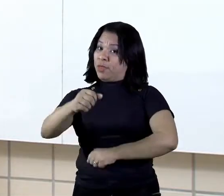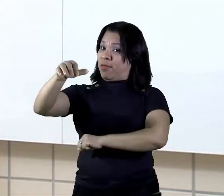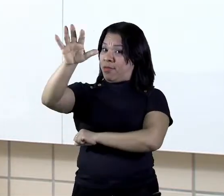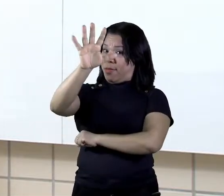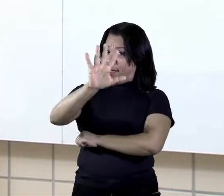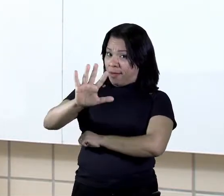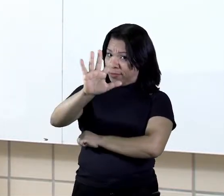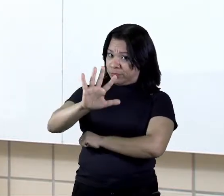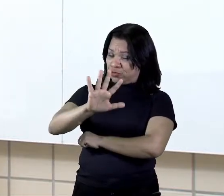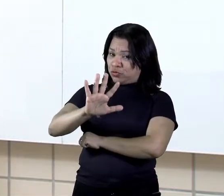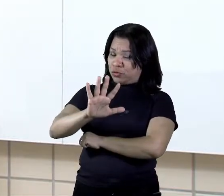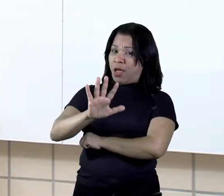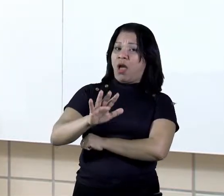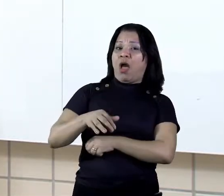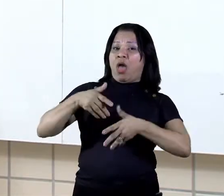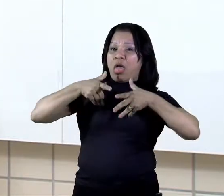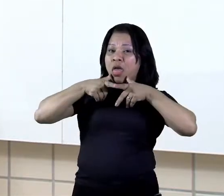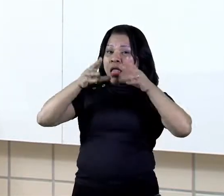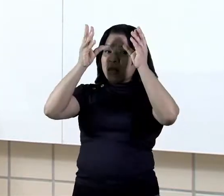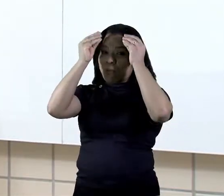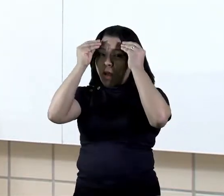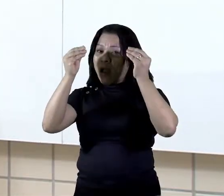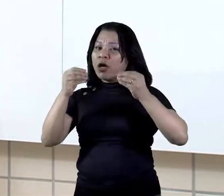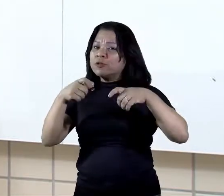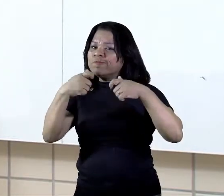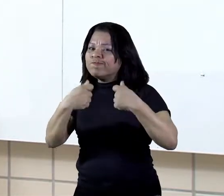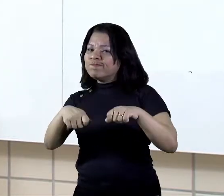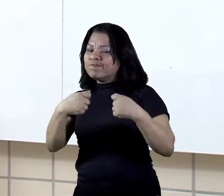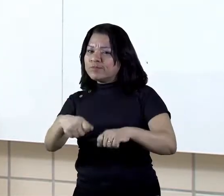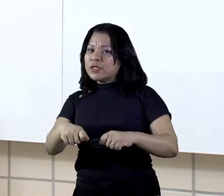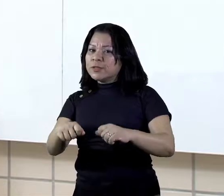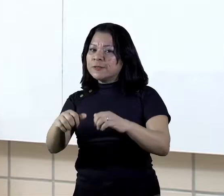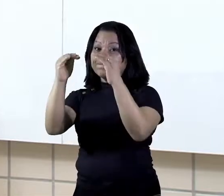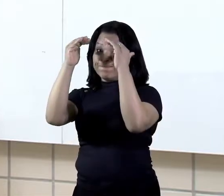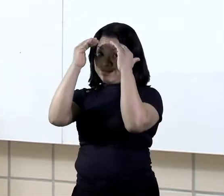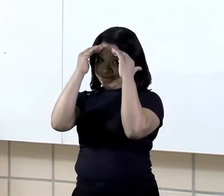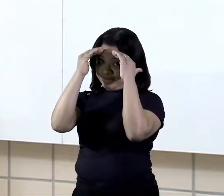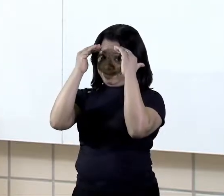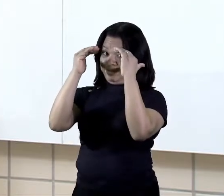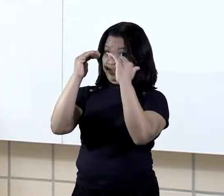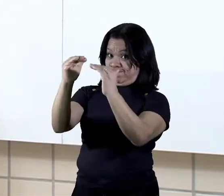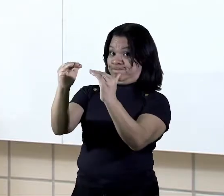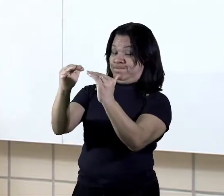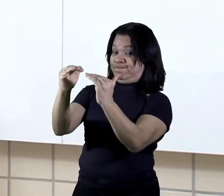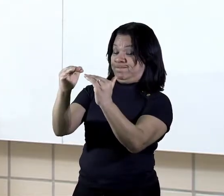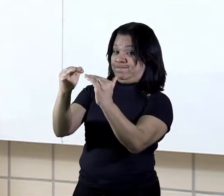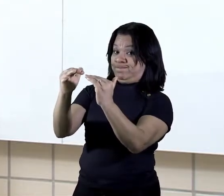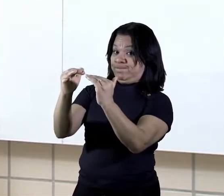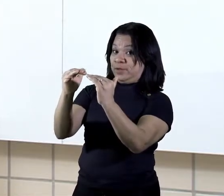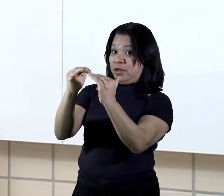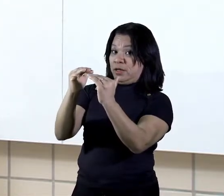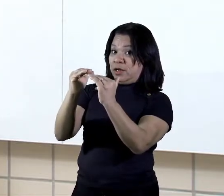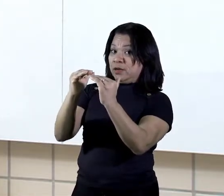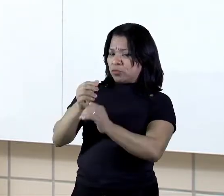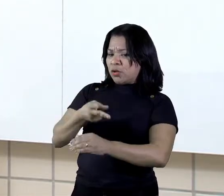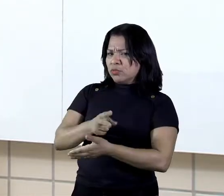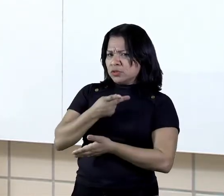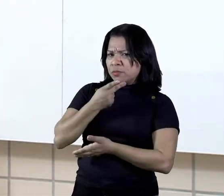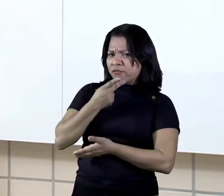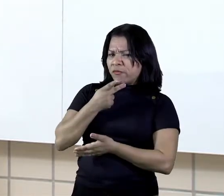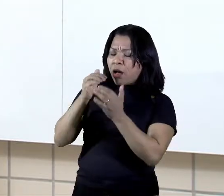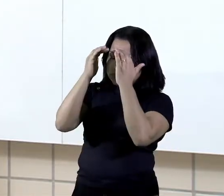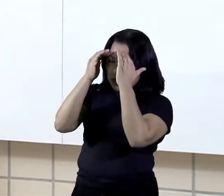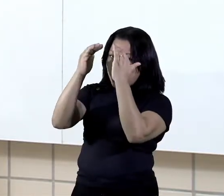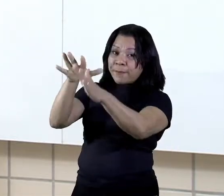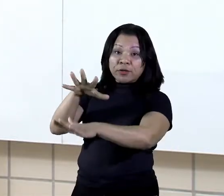linguagem onde nós precisamos respeitar, que eu sempre falo isso, respeitar, ouvir com atenção